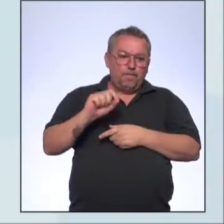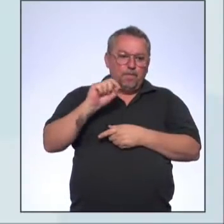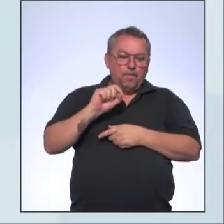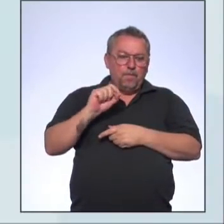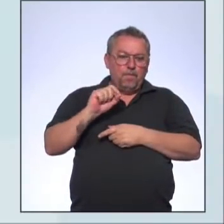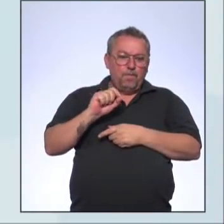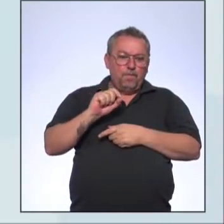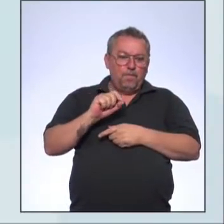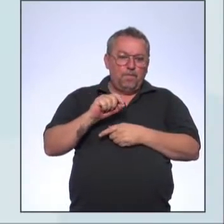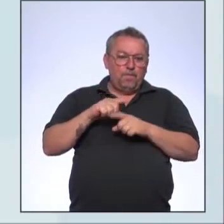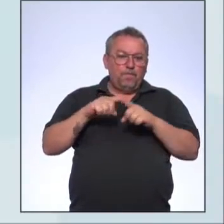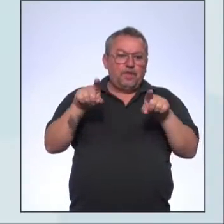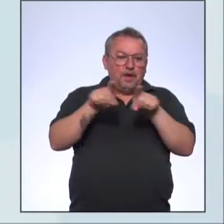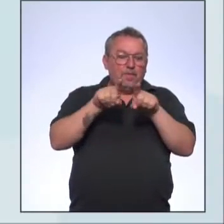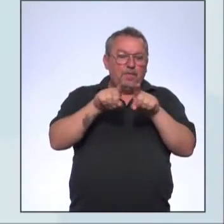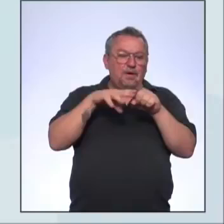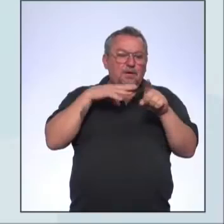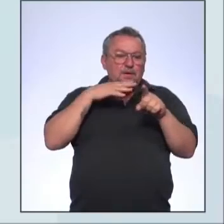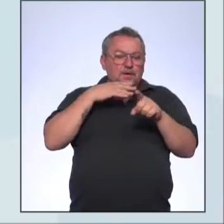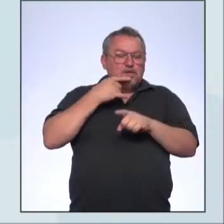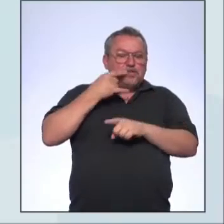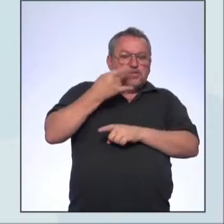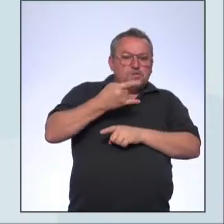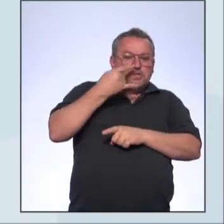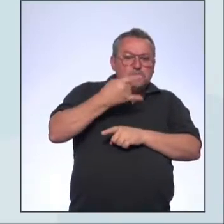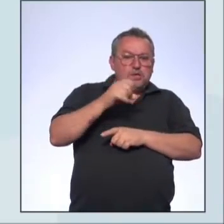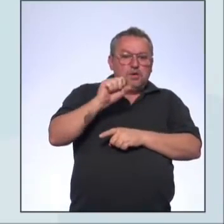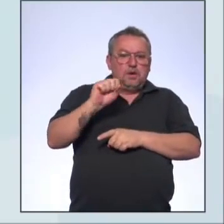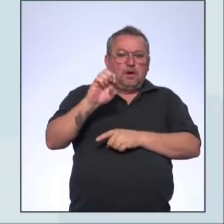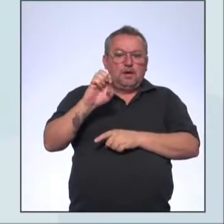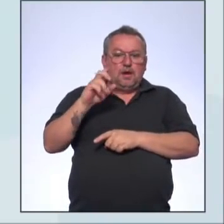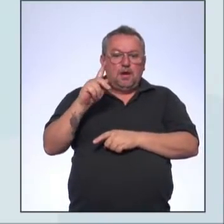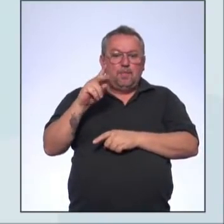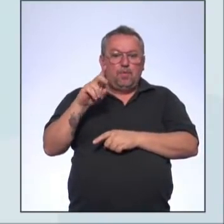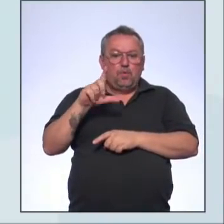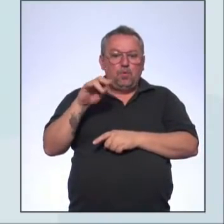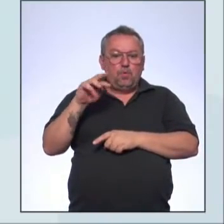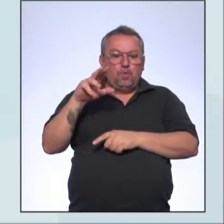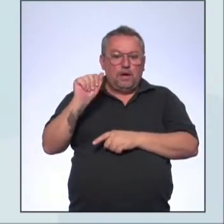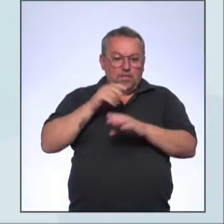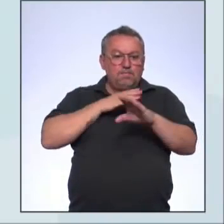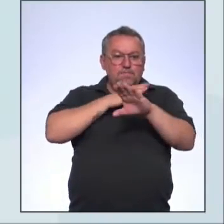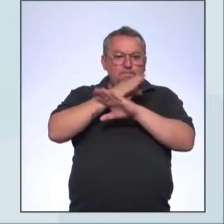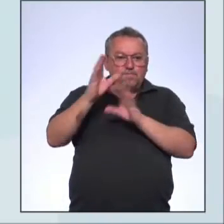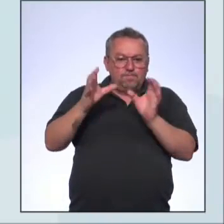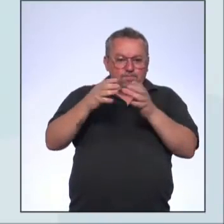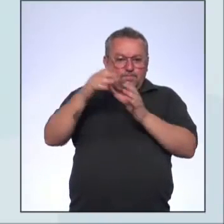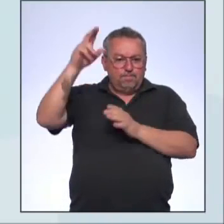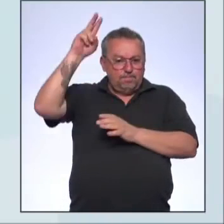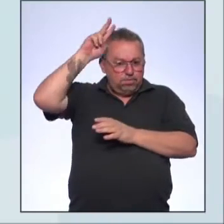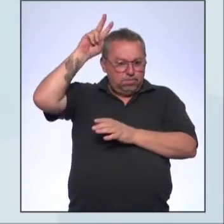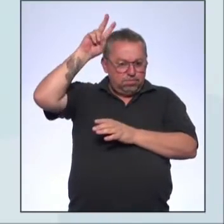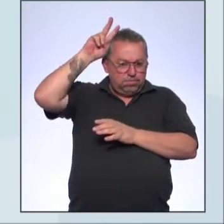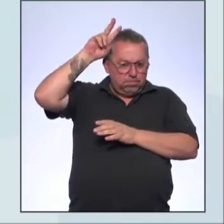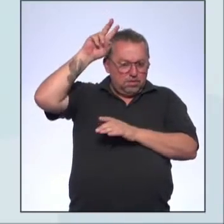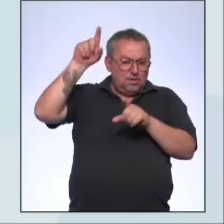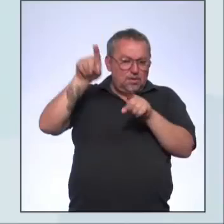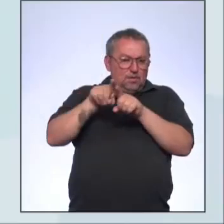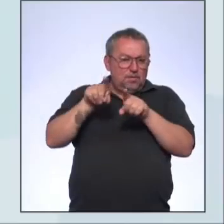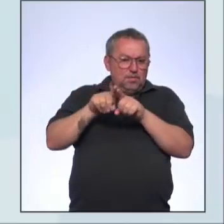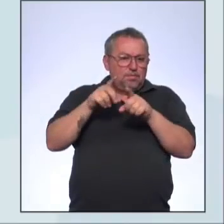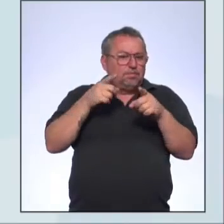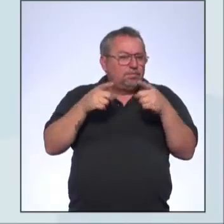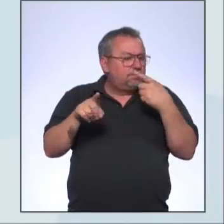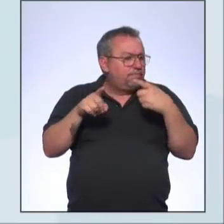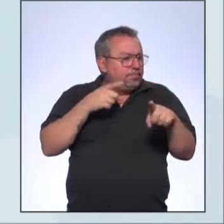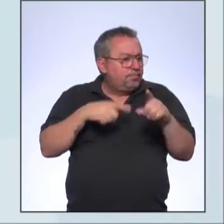de heavy metal Sepultura. Eles foram para uma tribo indígena também, chegaram lá, eles escutaram uma